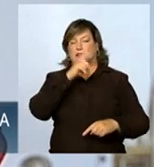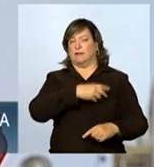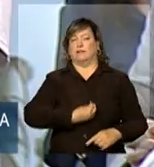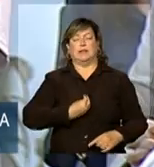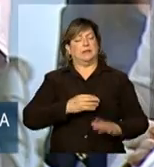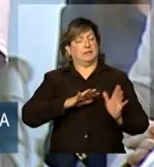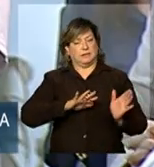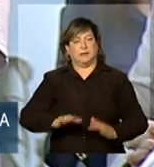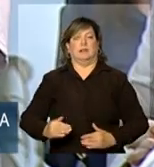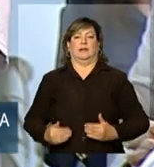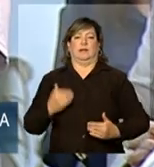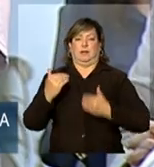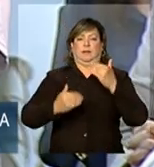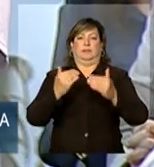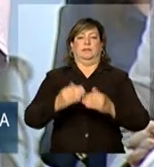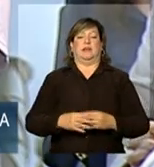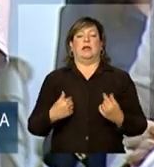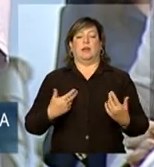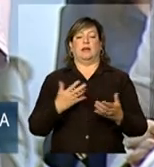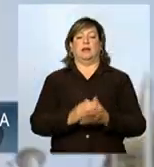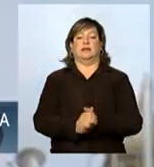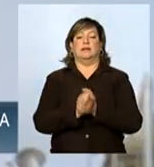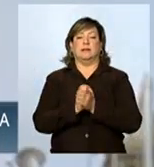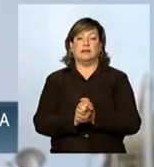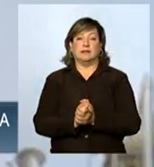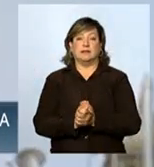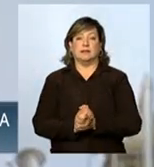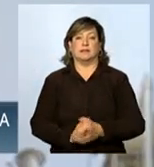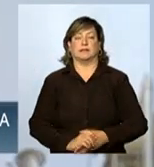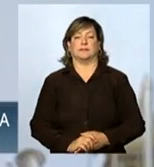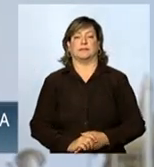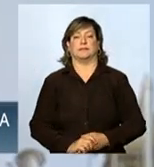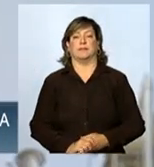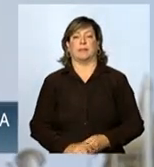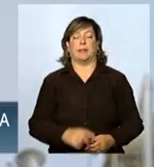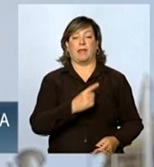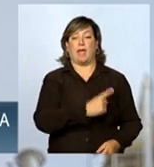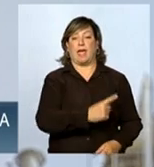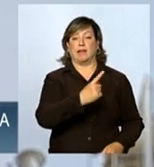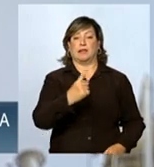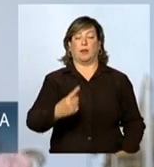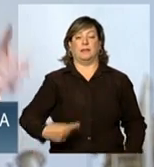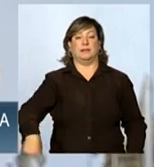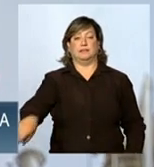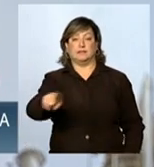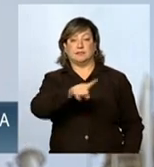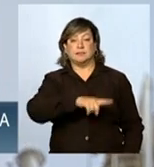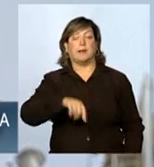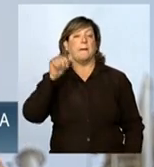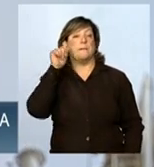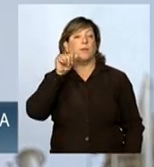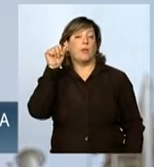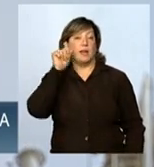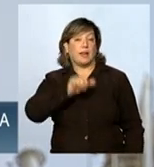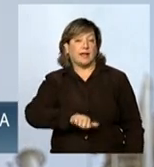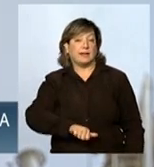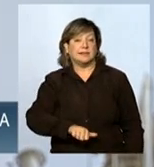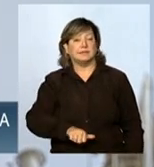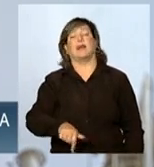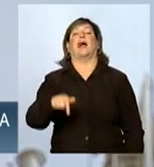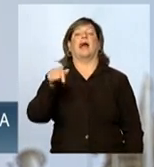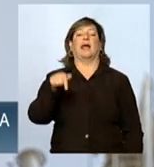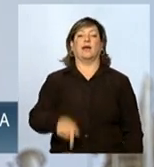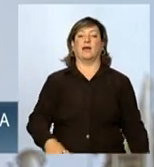vida. Queria saudar, então, a cada uma das mulheres